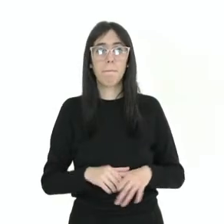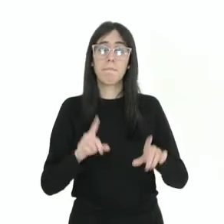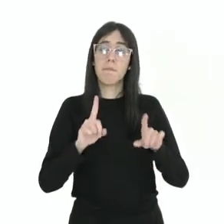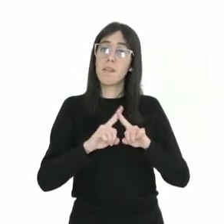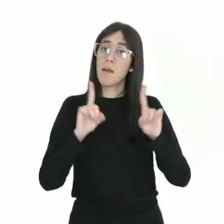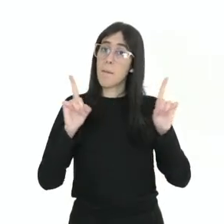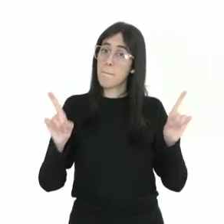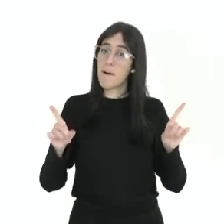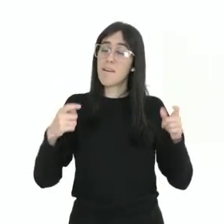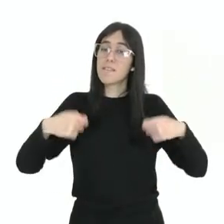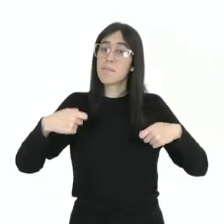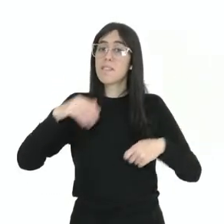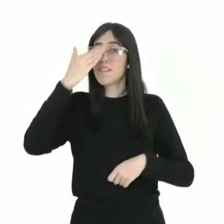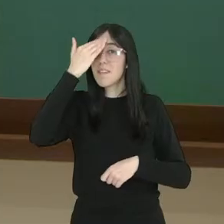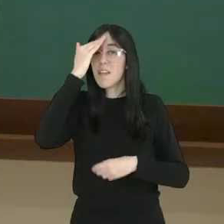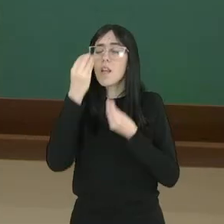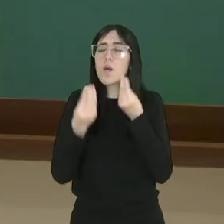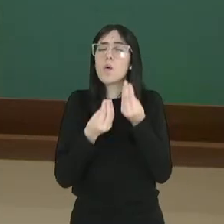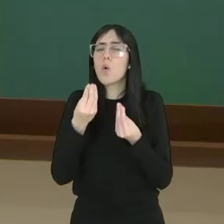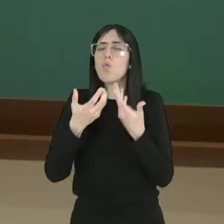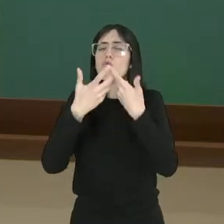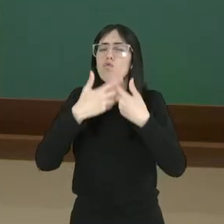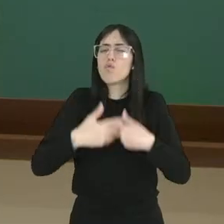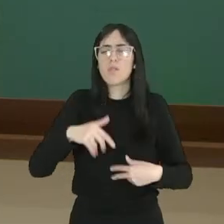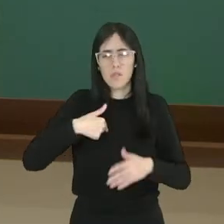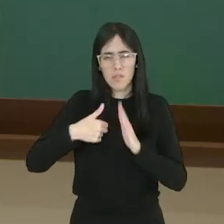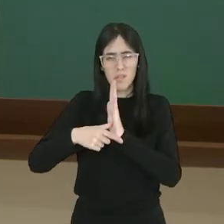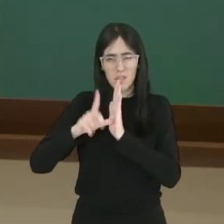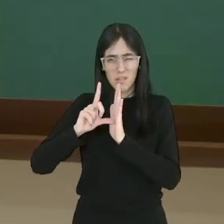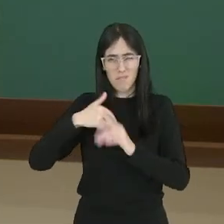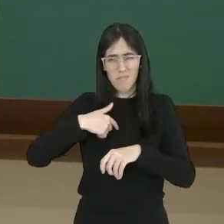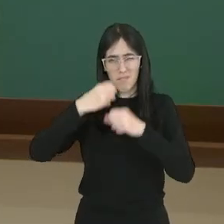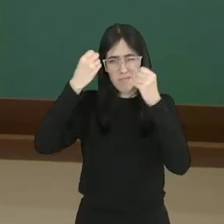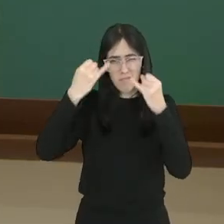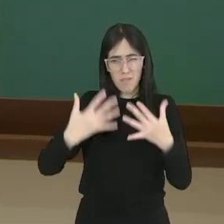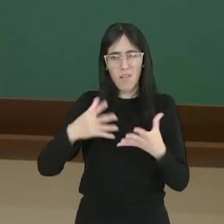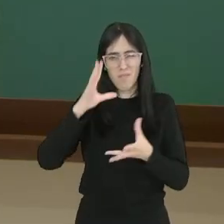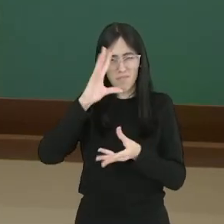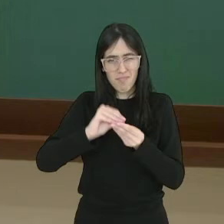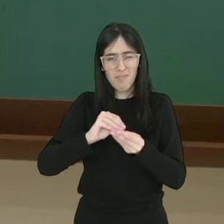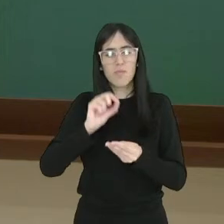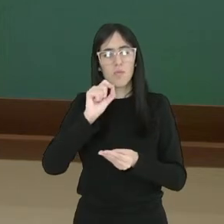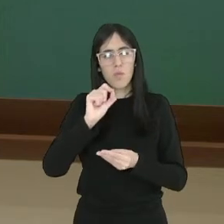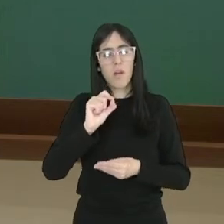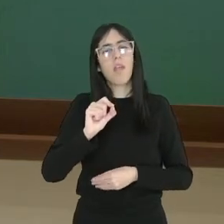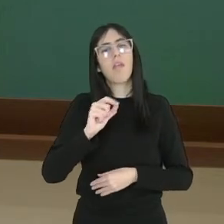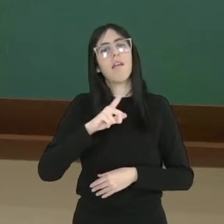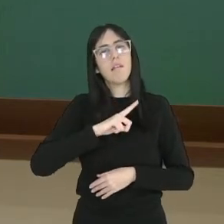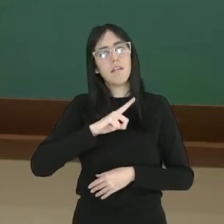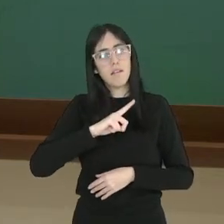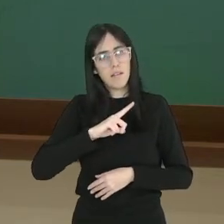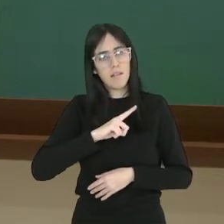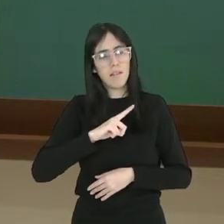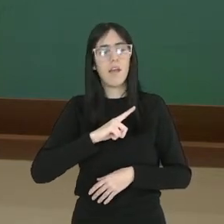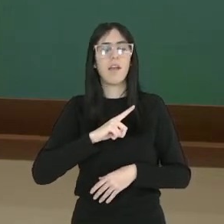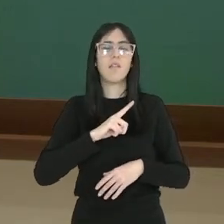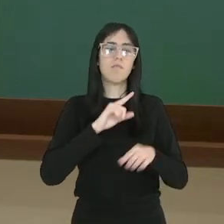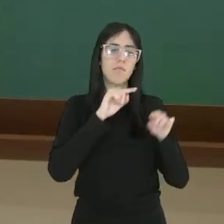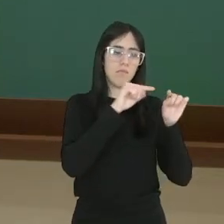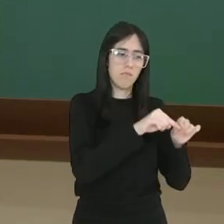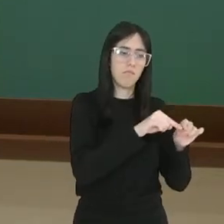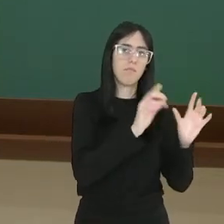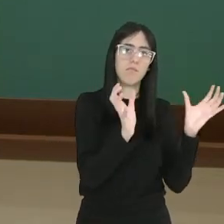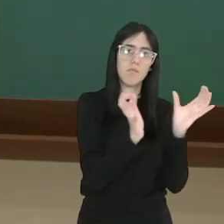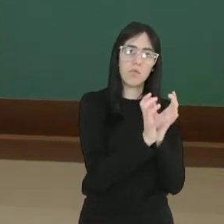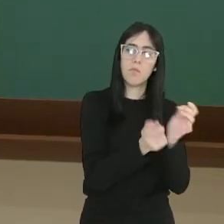a gente tem que entender como que funciona. Eu já tinha falado para vocês, então, que é uma modalidade que ela divide. Em um momento eu vou estar só